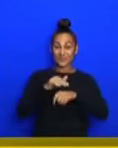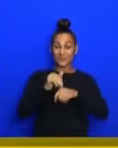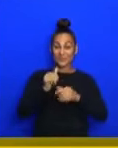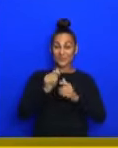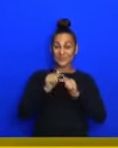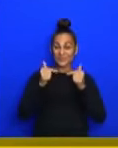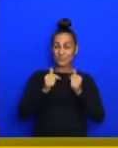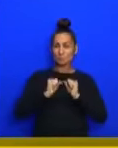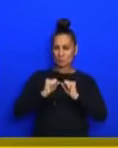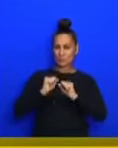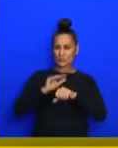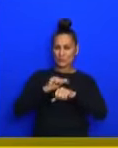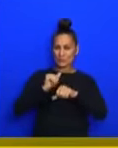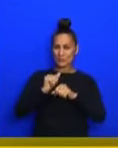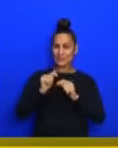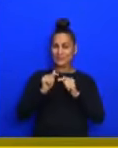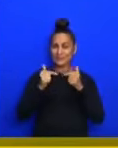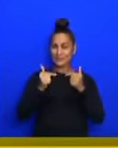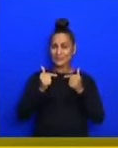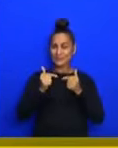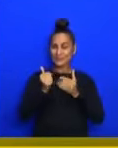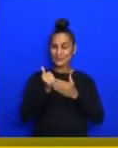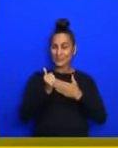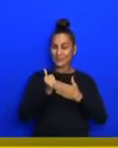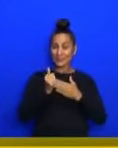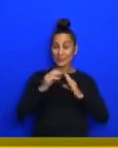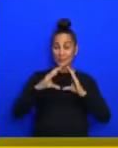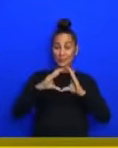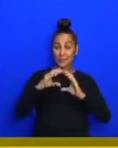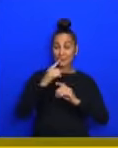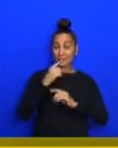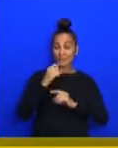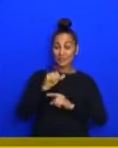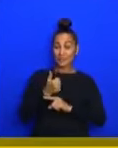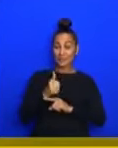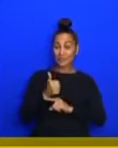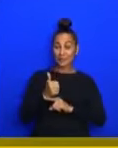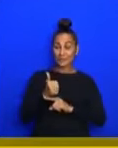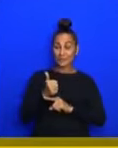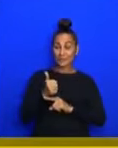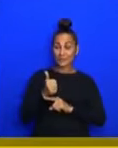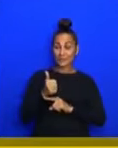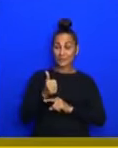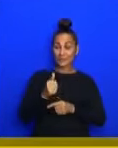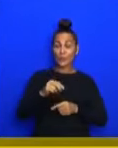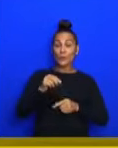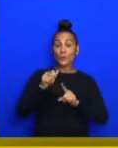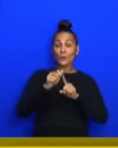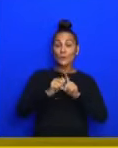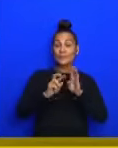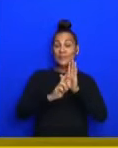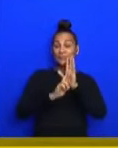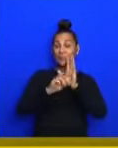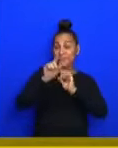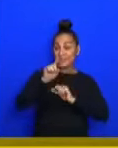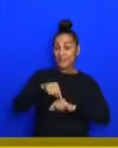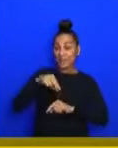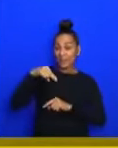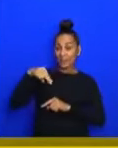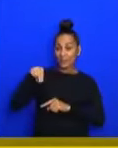Vem sorte, pode chamar que a sorte vem, tá na tela. Bola vermelha, número 11, vermelha 11, o mês correspondente